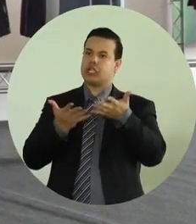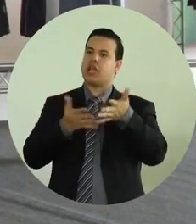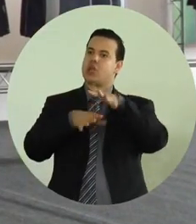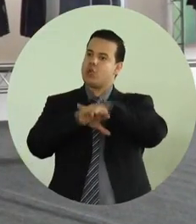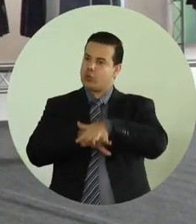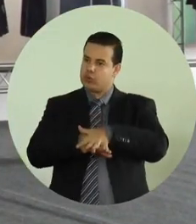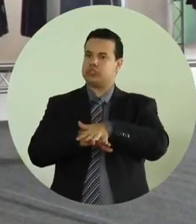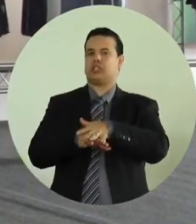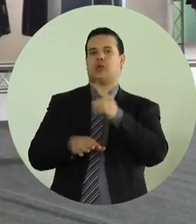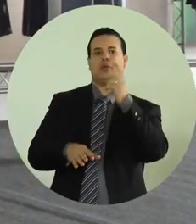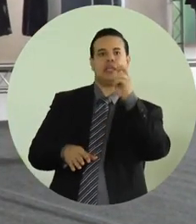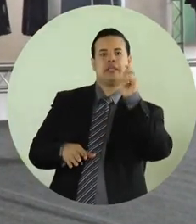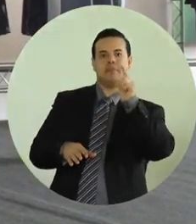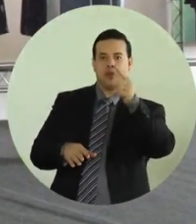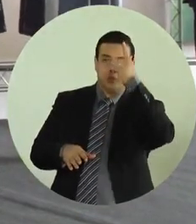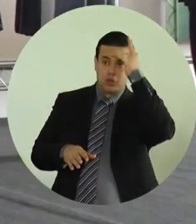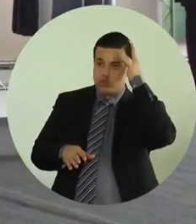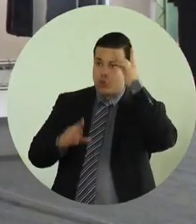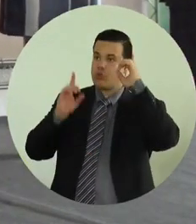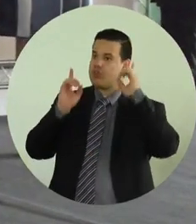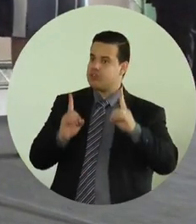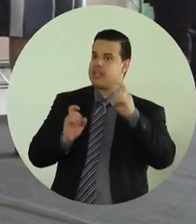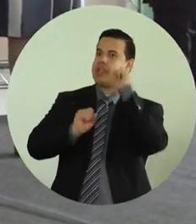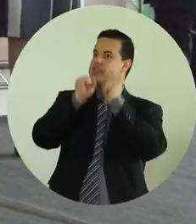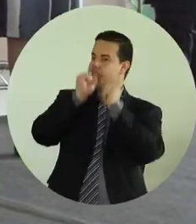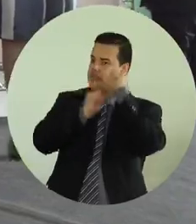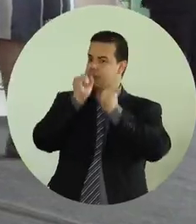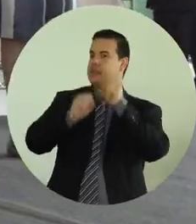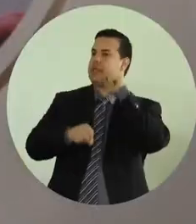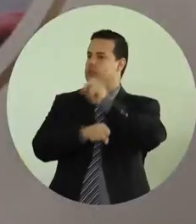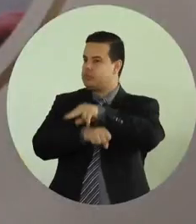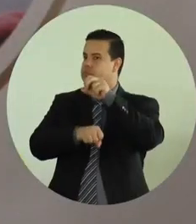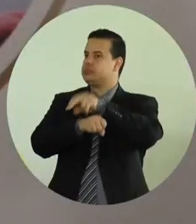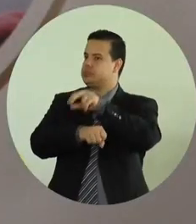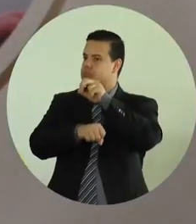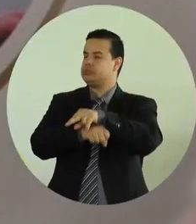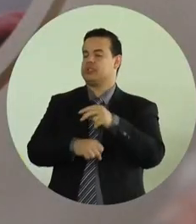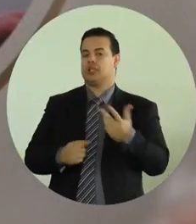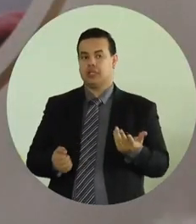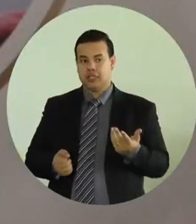15 mil pessoas com deficiência em 500 grandes empresas, e